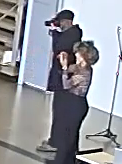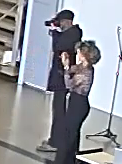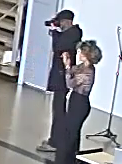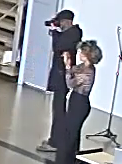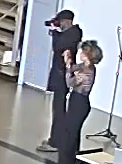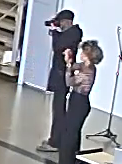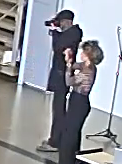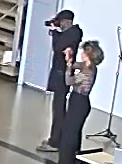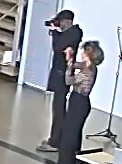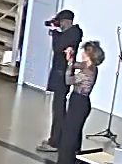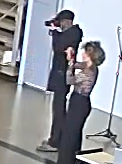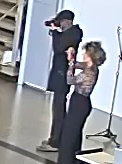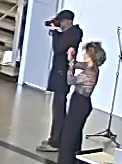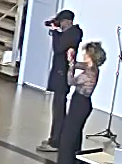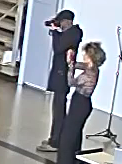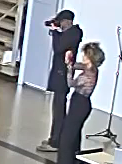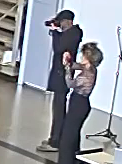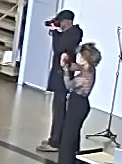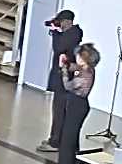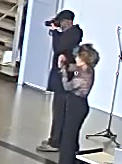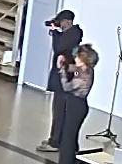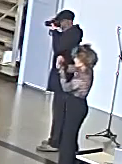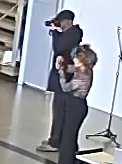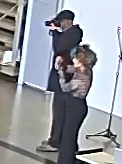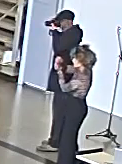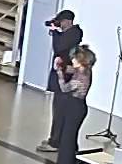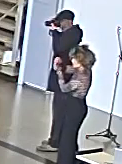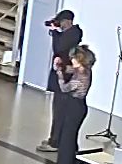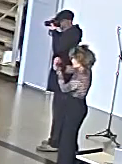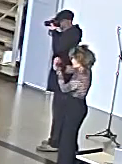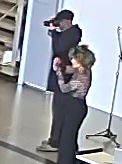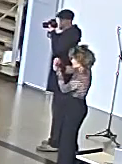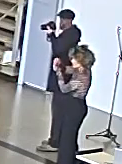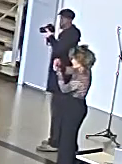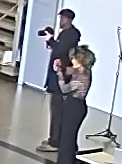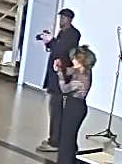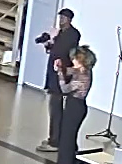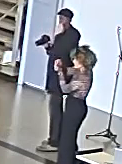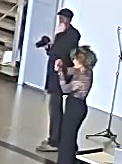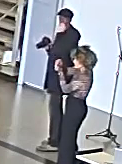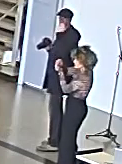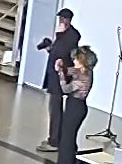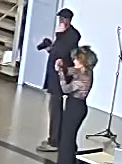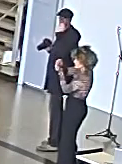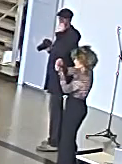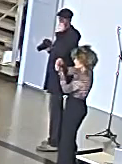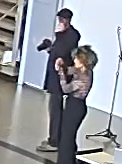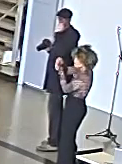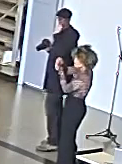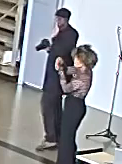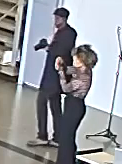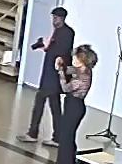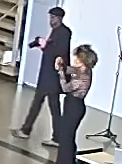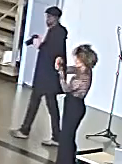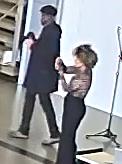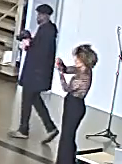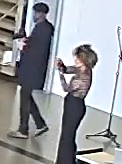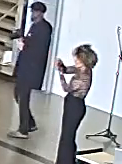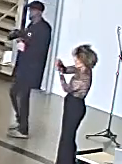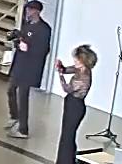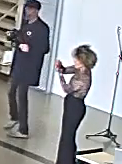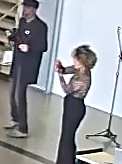participa. Então, na qualidade de professor que sou, né, professor de geografia, eu recorri ao